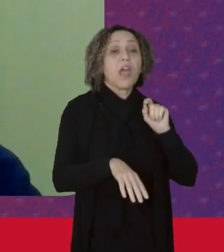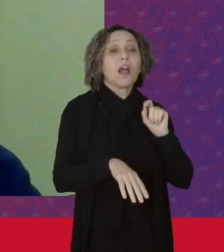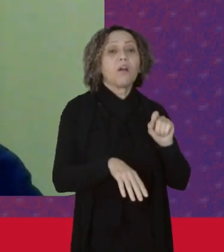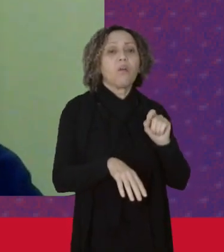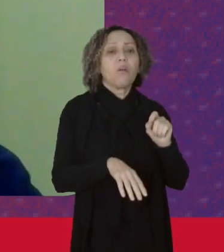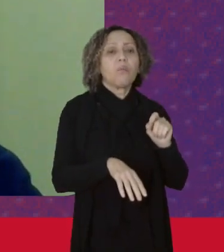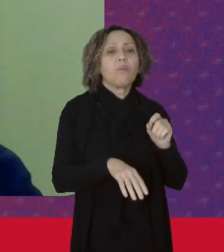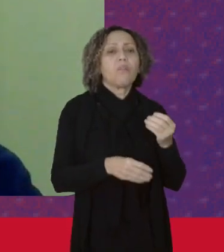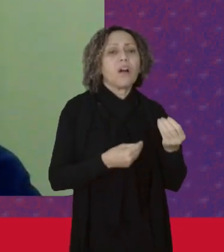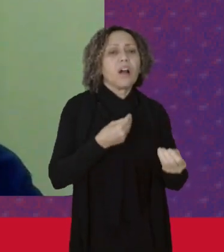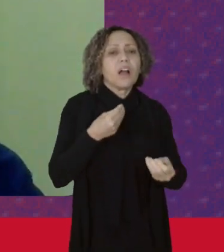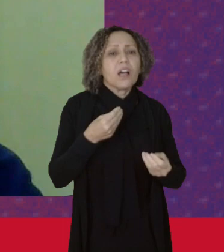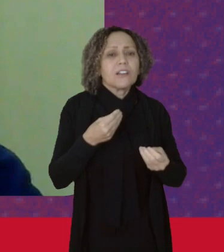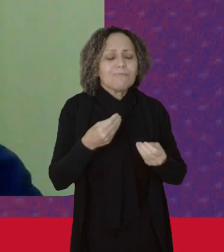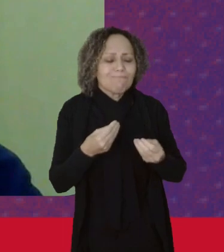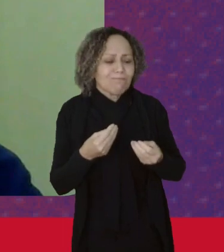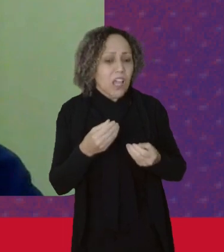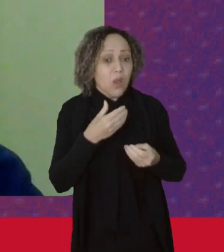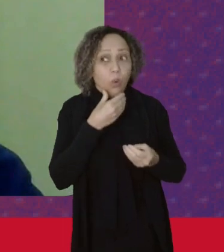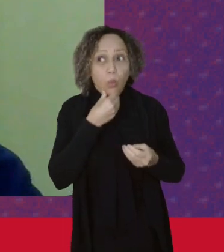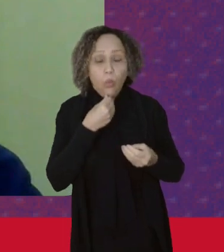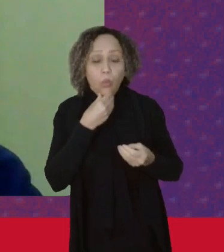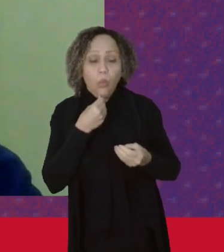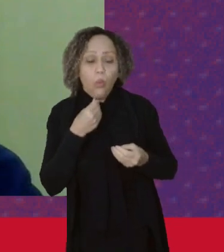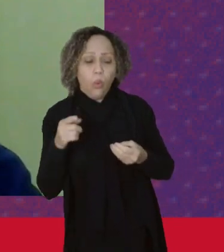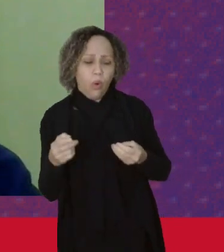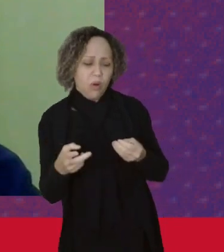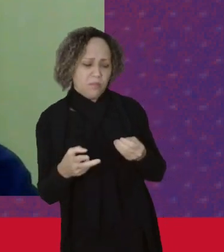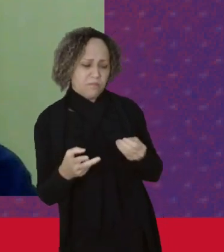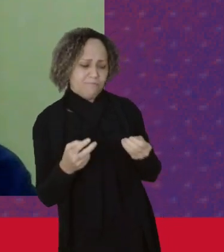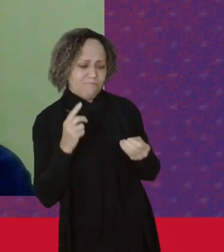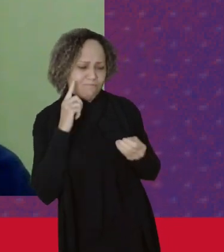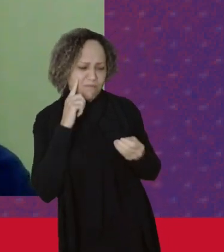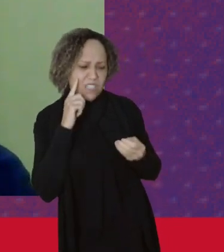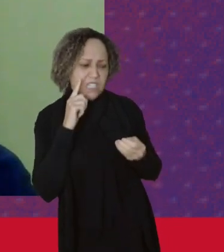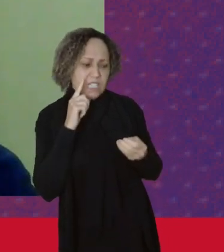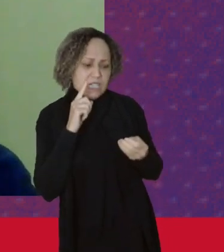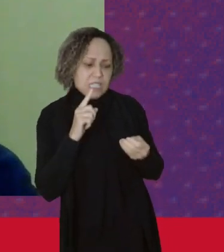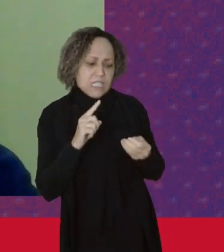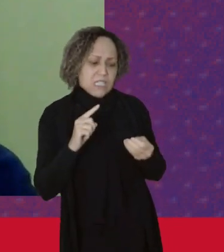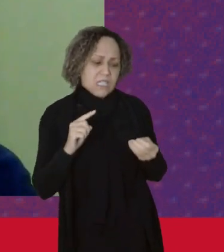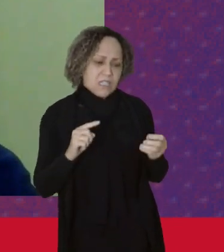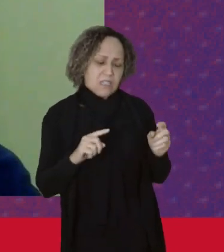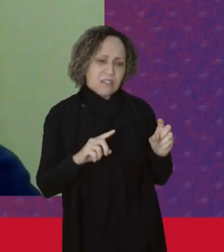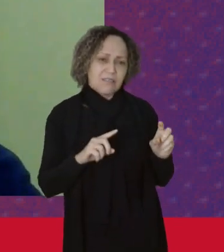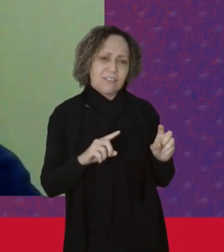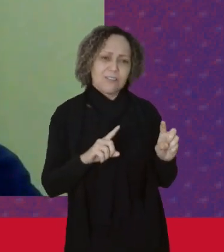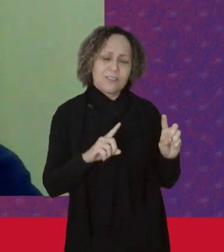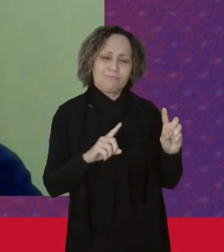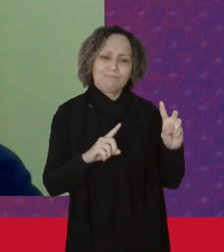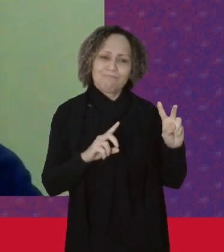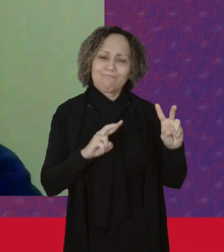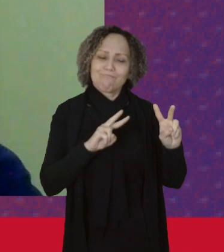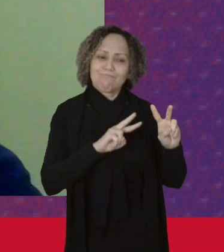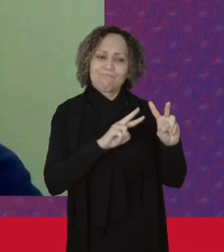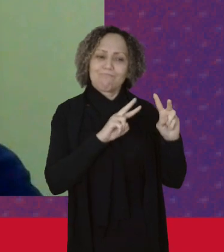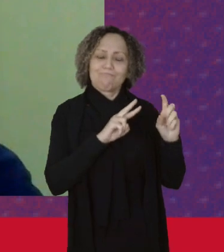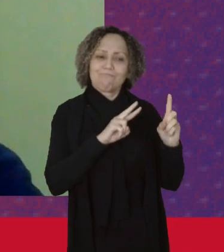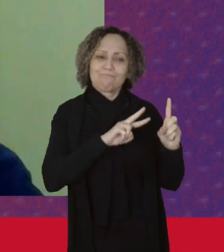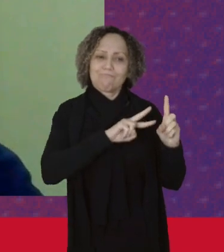feita a partir de uma ótica masculina, né? Se a gente voltar um pouco na história, um século atrás, a gente vai